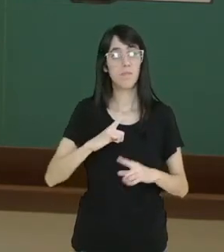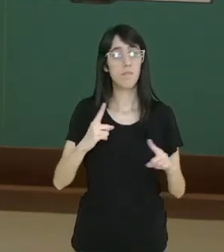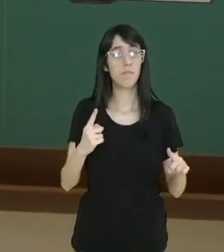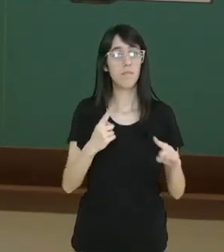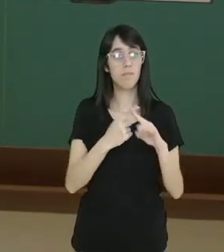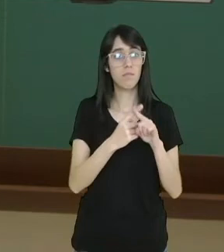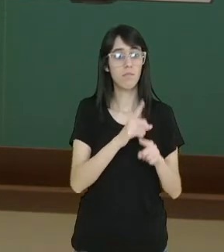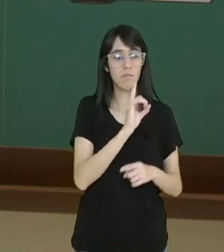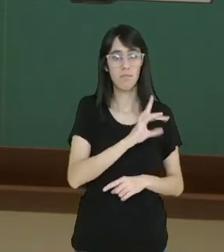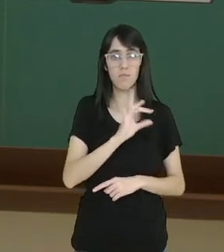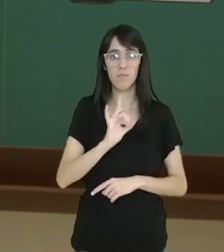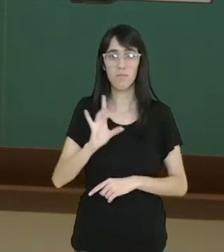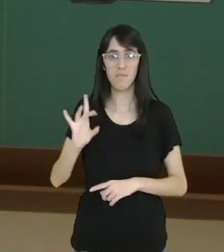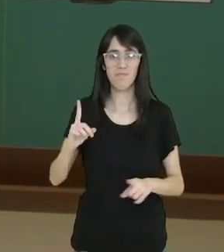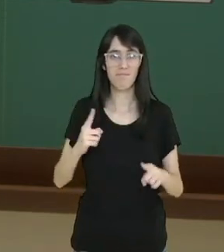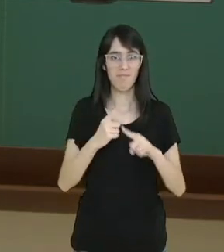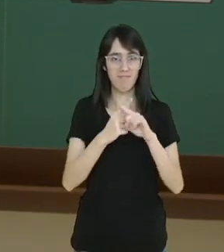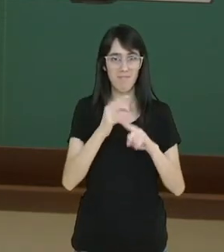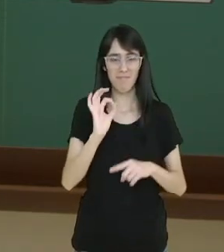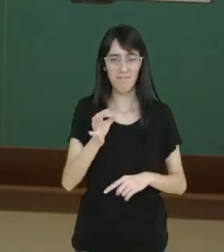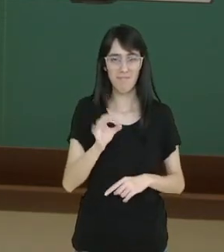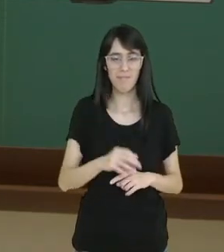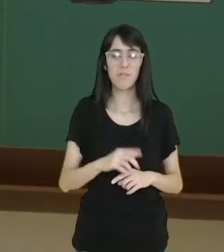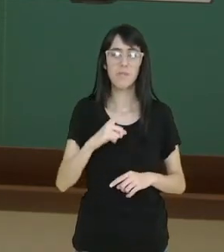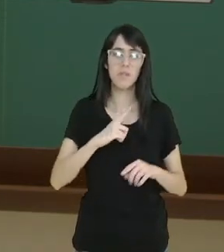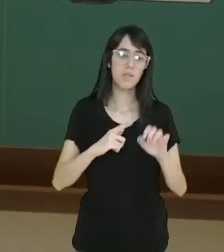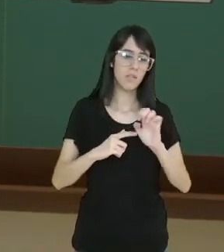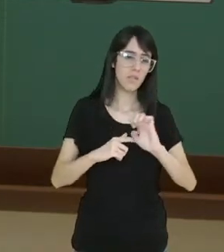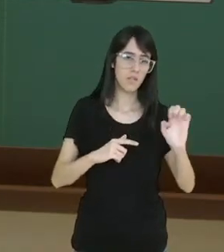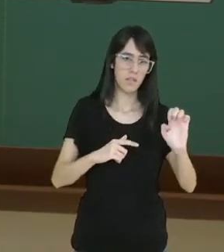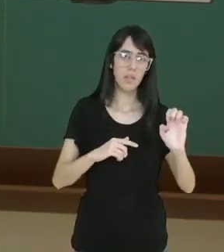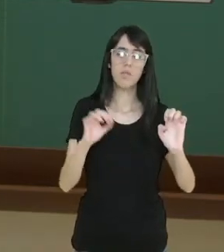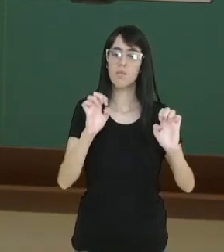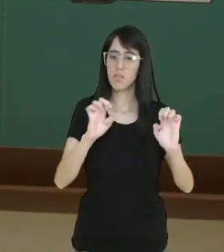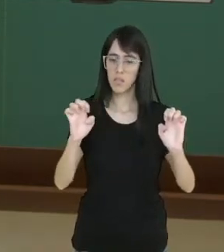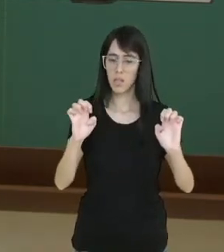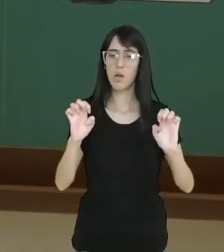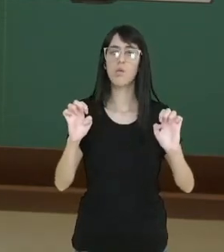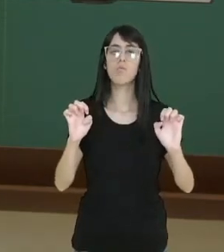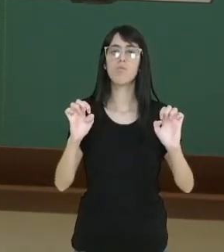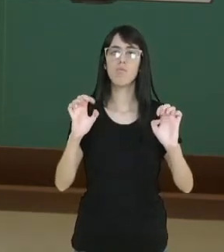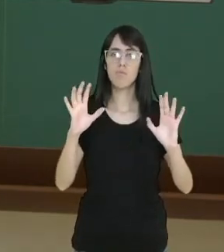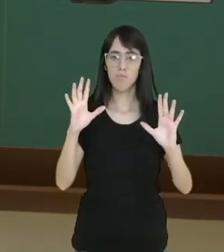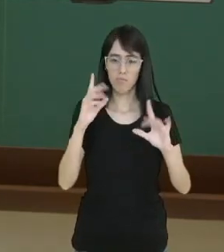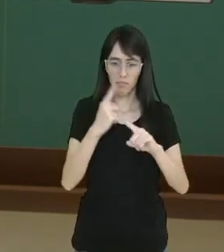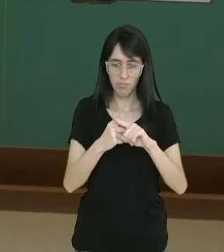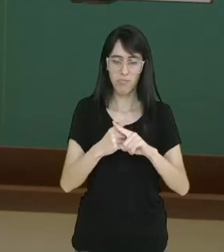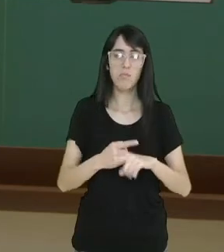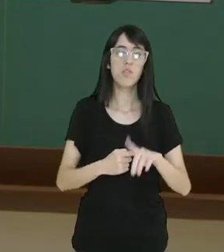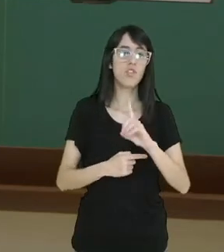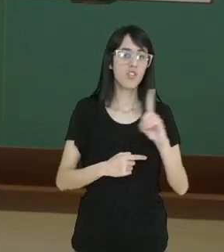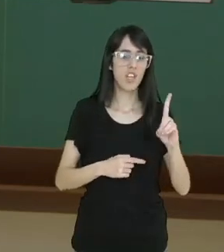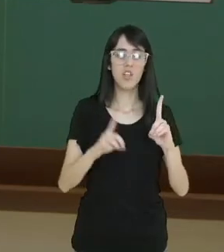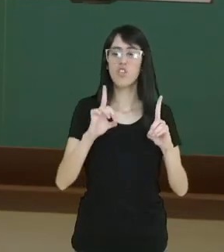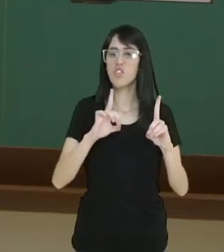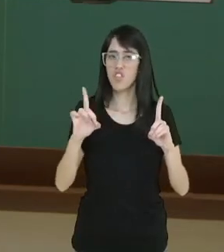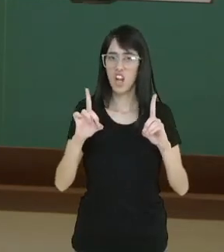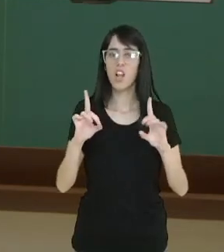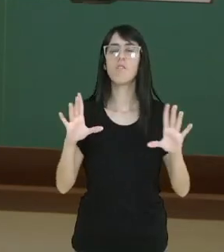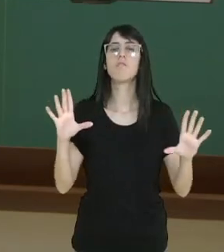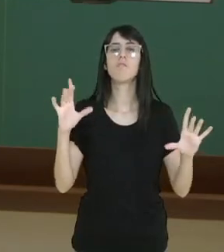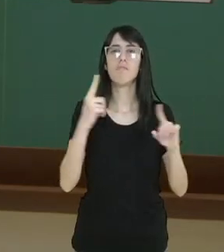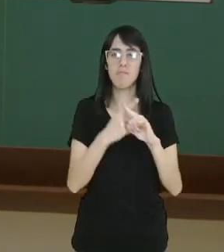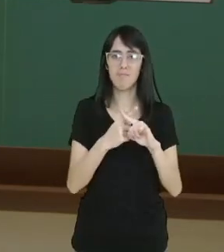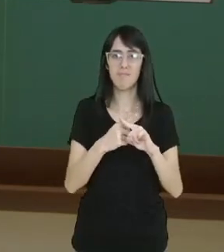a membro essas equações, ó. Lado esquerdo com lado esquerdo, lado direito com lado direito. Manipulações algébricas.